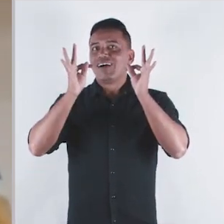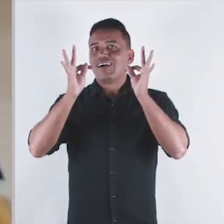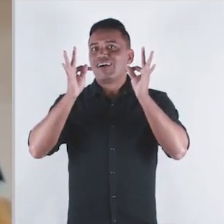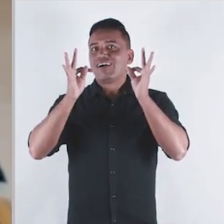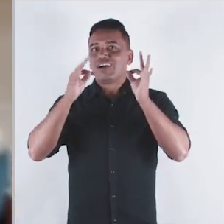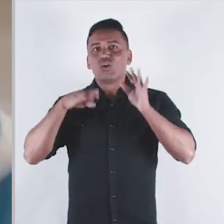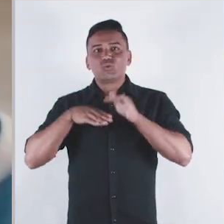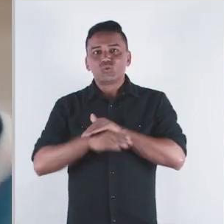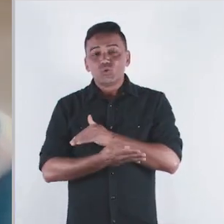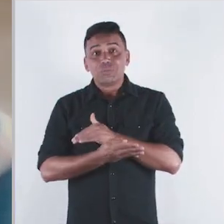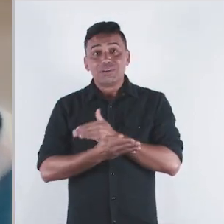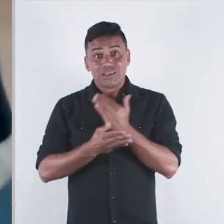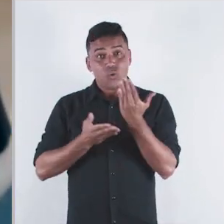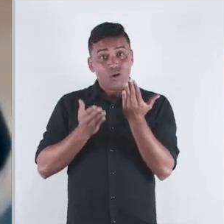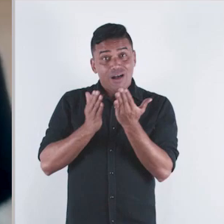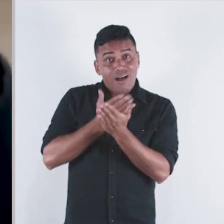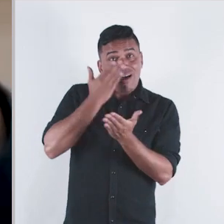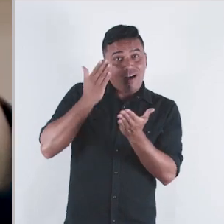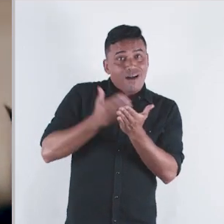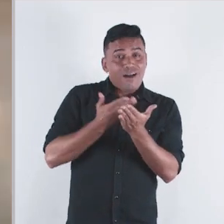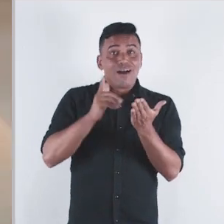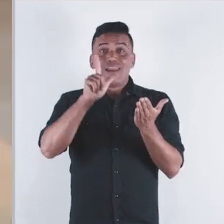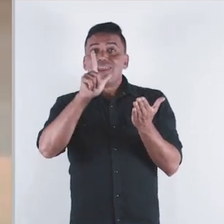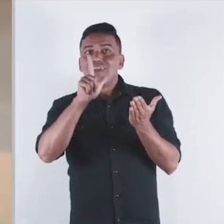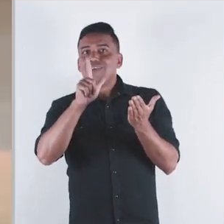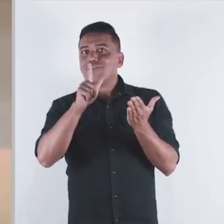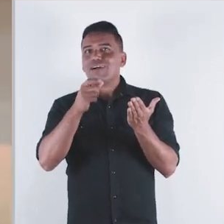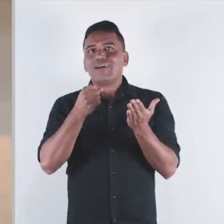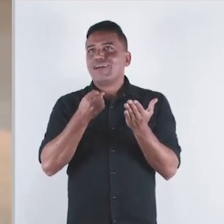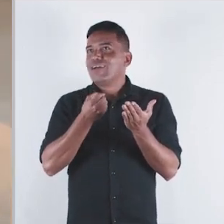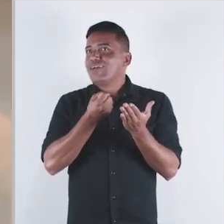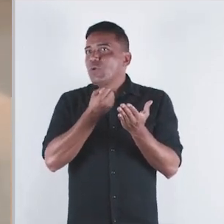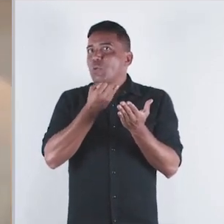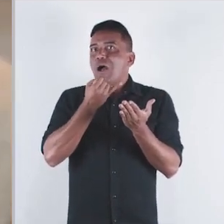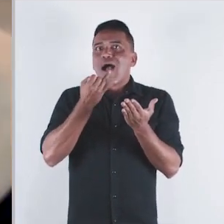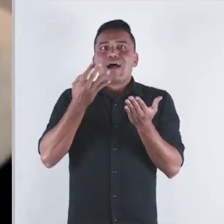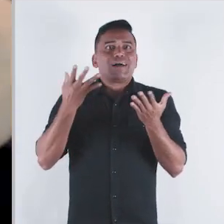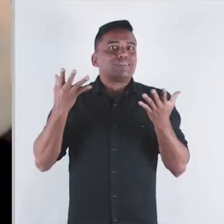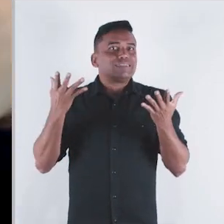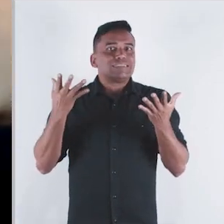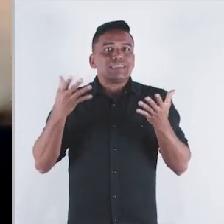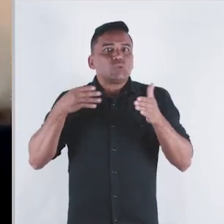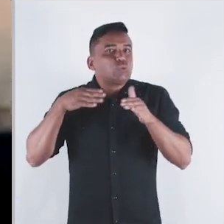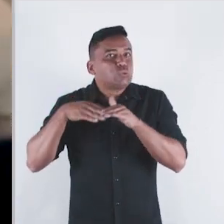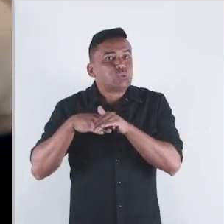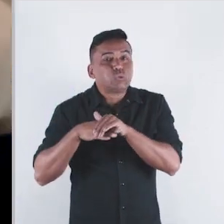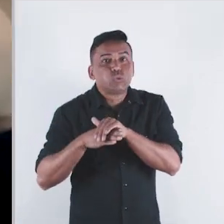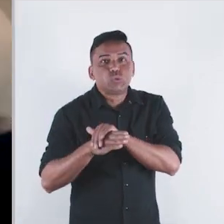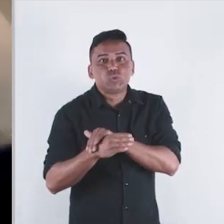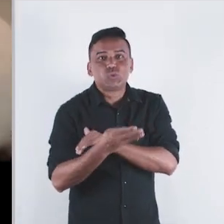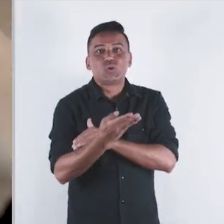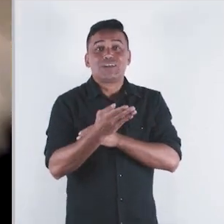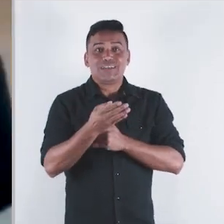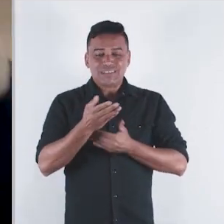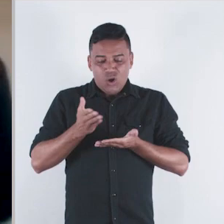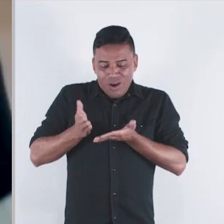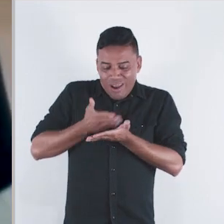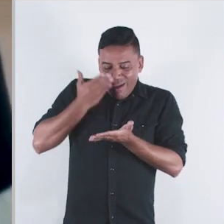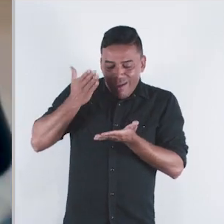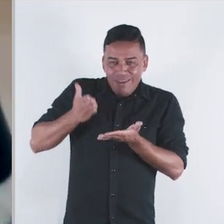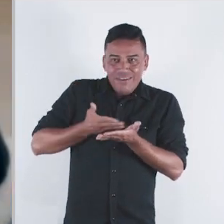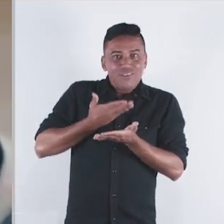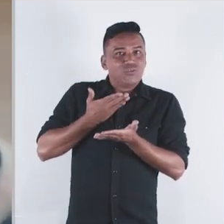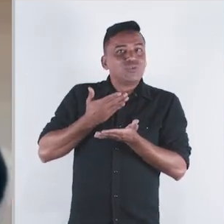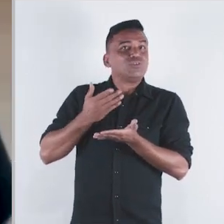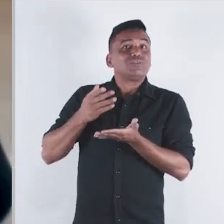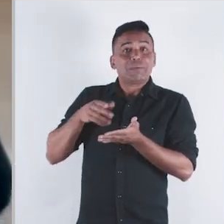o livro ele é quase transparente, né, para nós quando a gente está com o livro na mão e para os estudiosos de